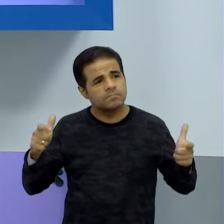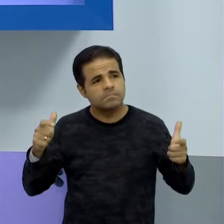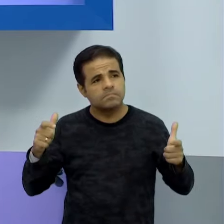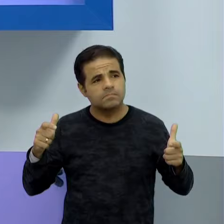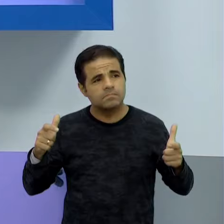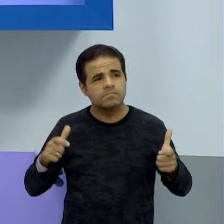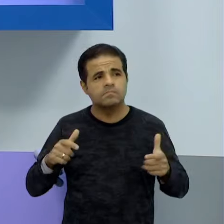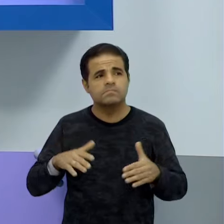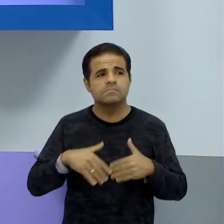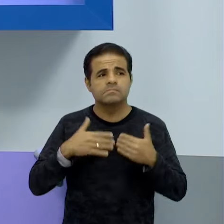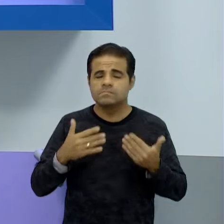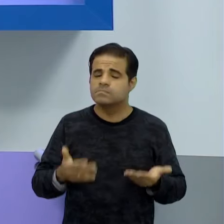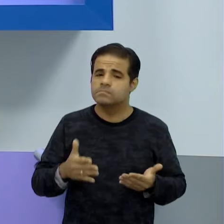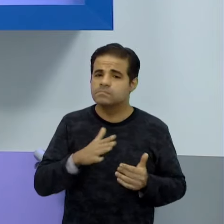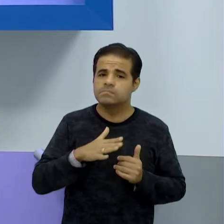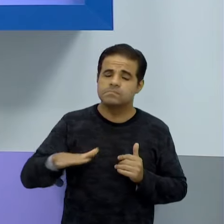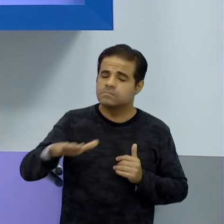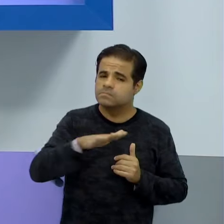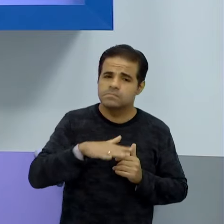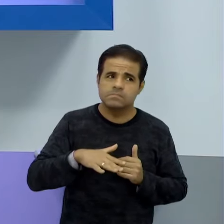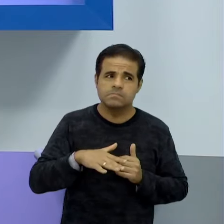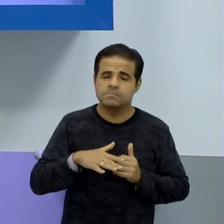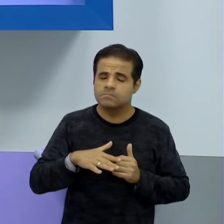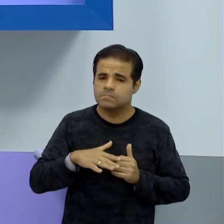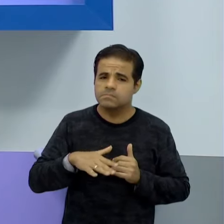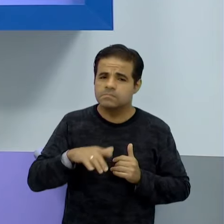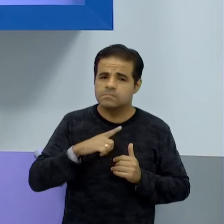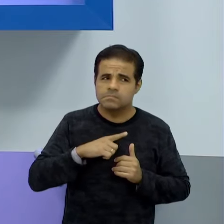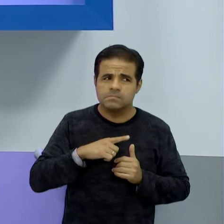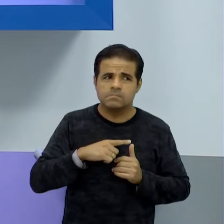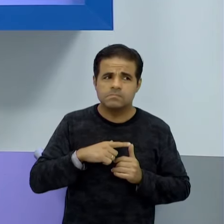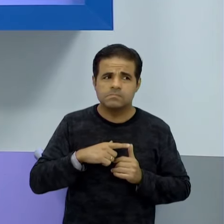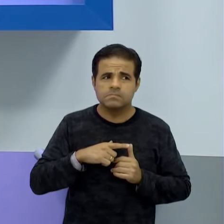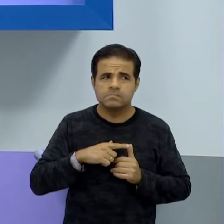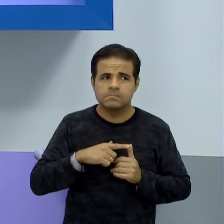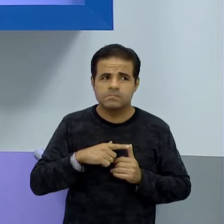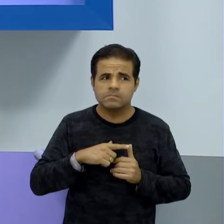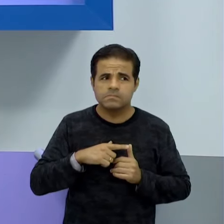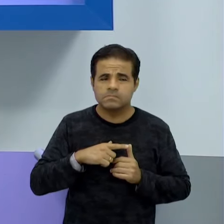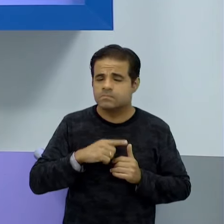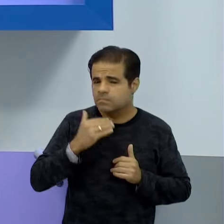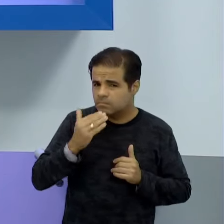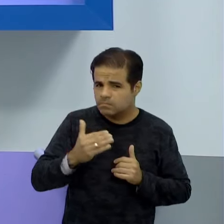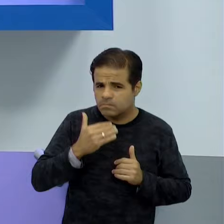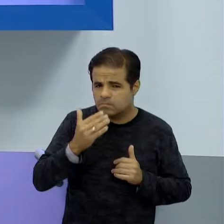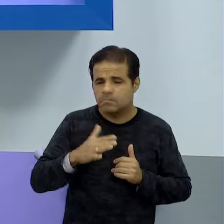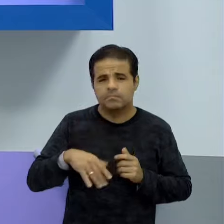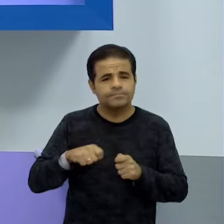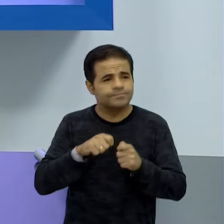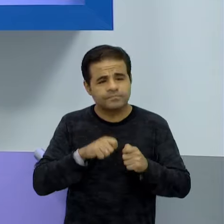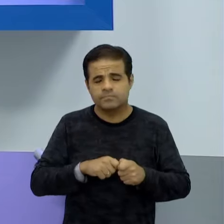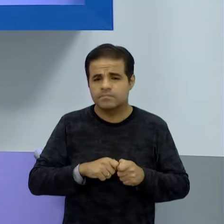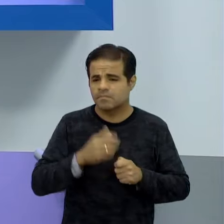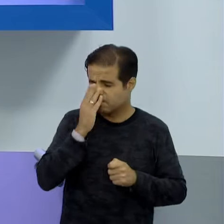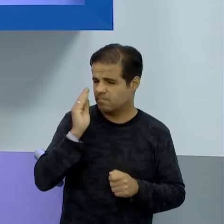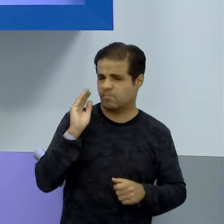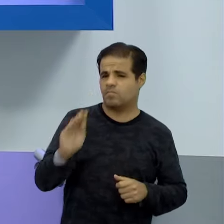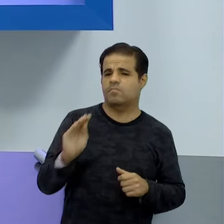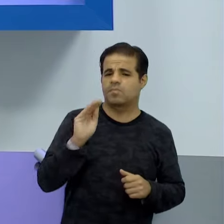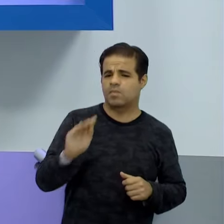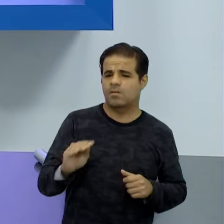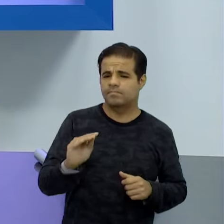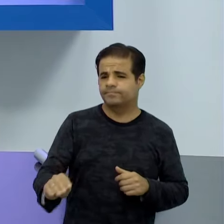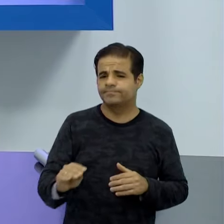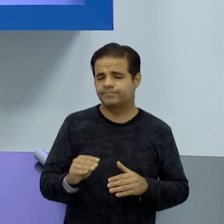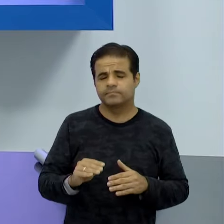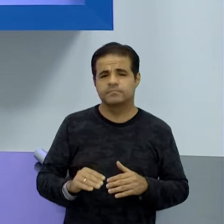Os moradores das palafitas estão reclamando que o governo está fazendo um descaso com eles. Por quê?